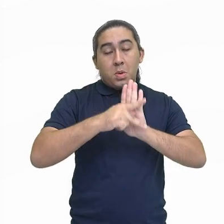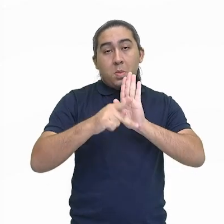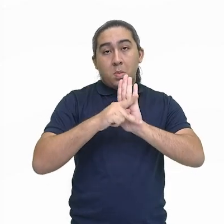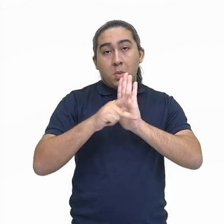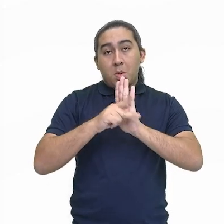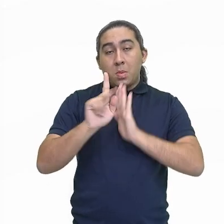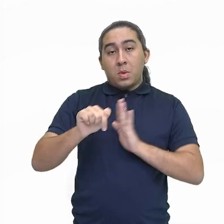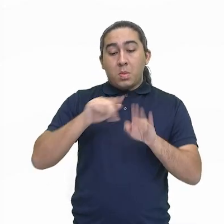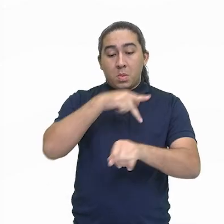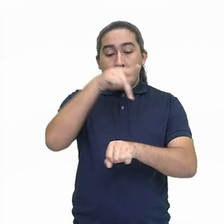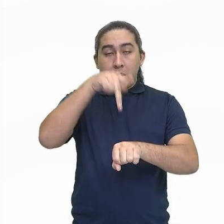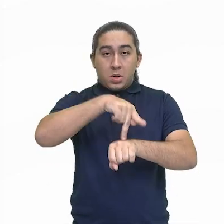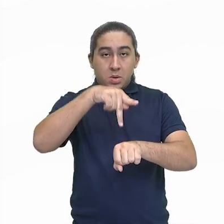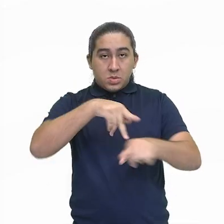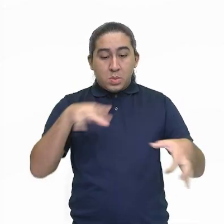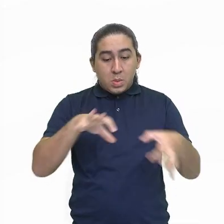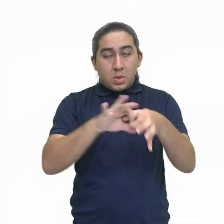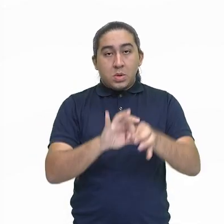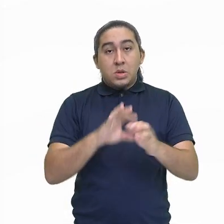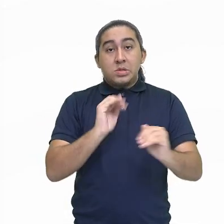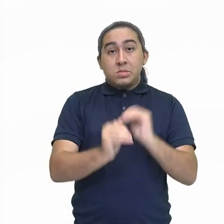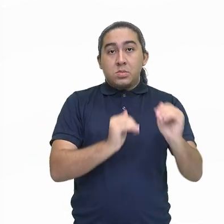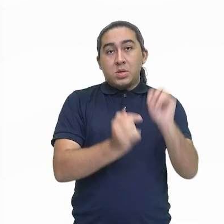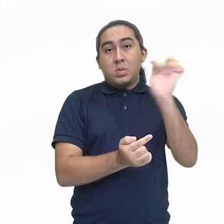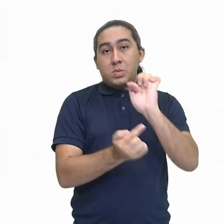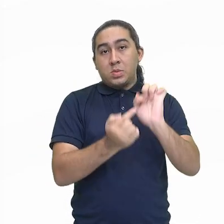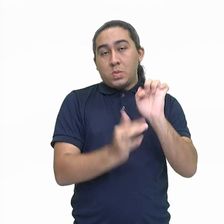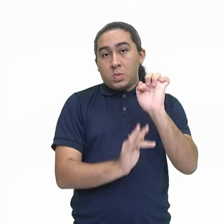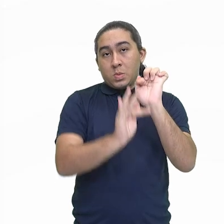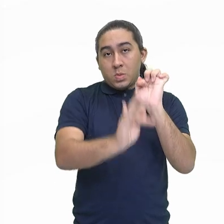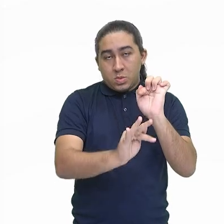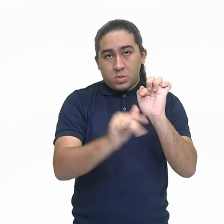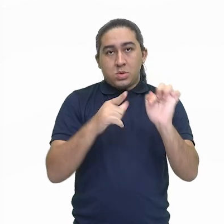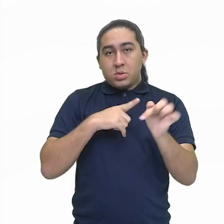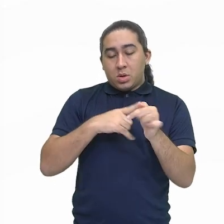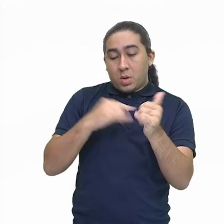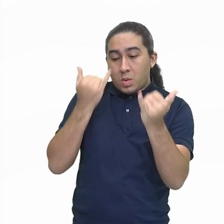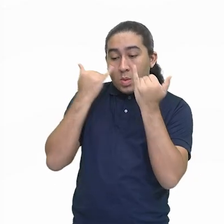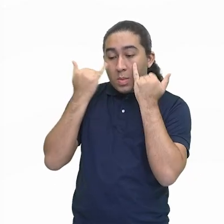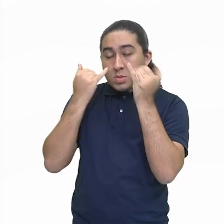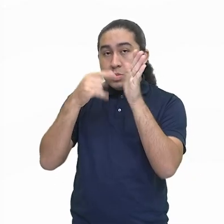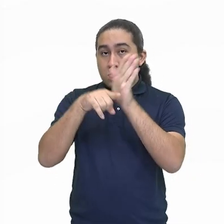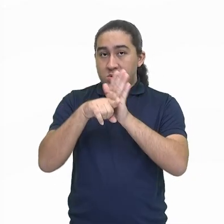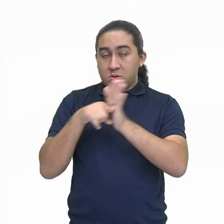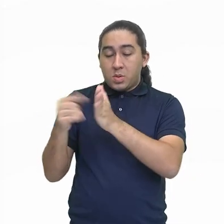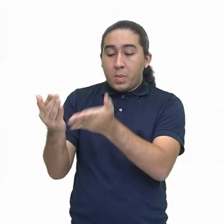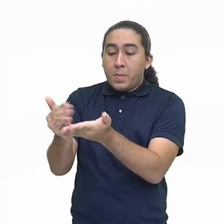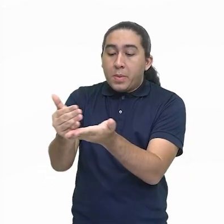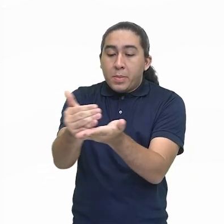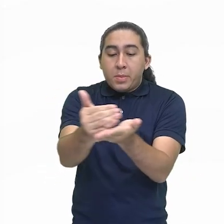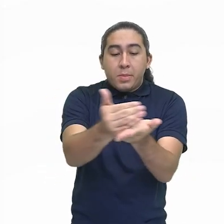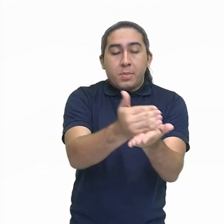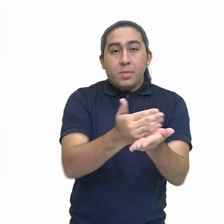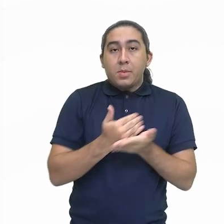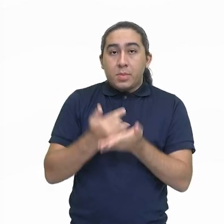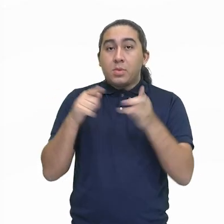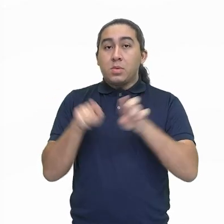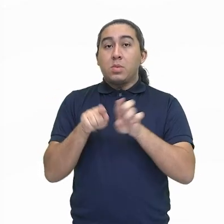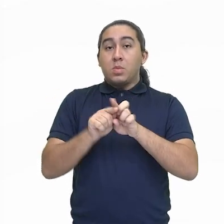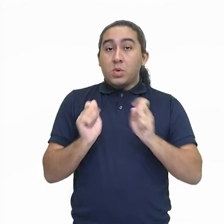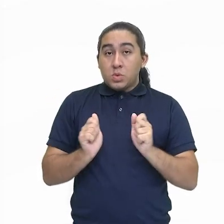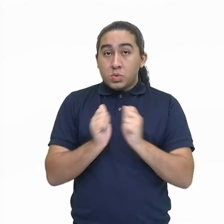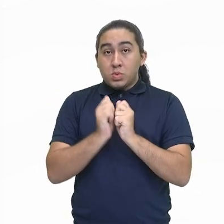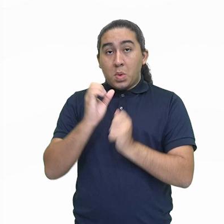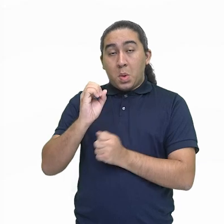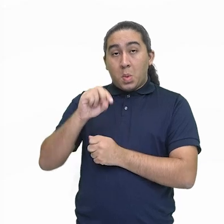Unidas para o Desenvolvimento, né, onde eles vão coletar esses dados juntamente ali com a